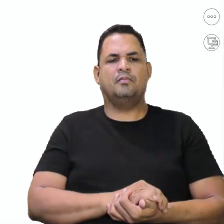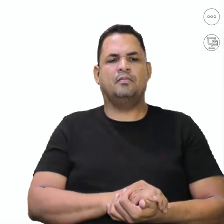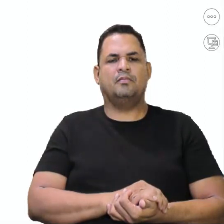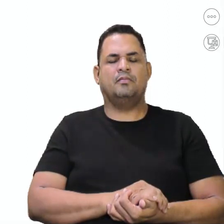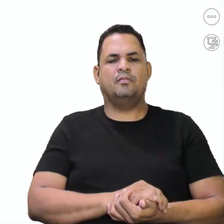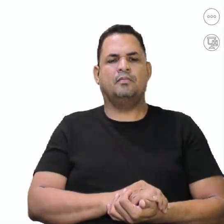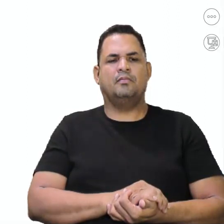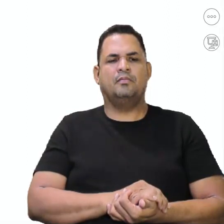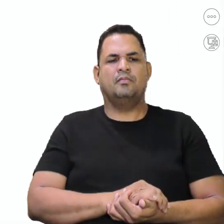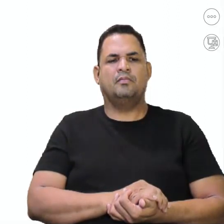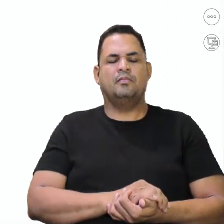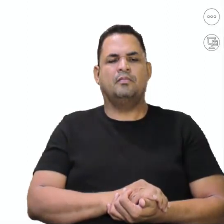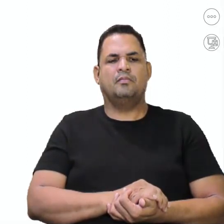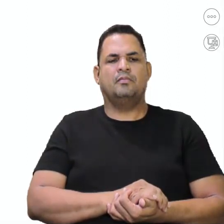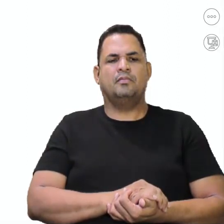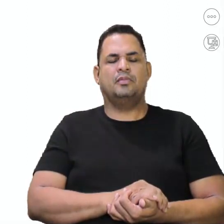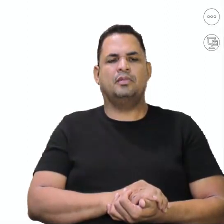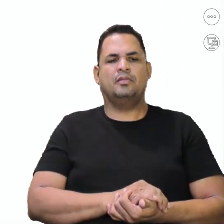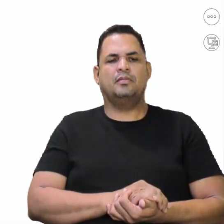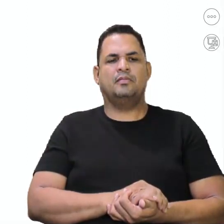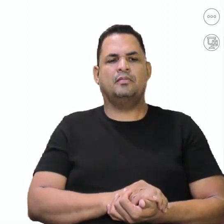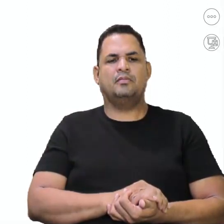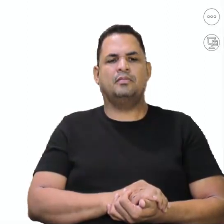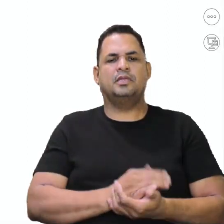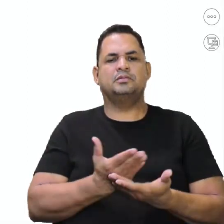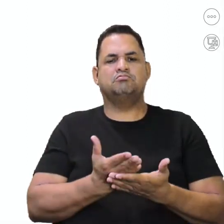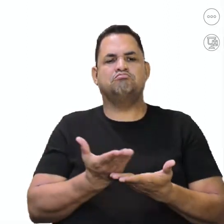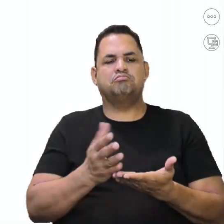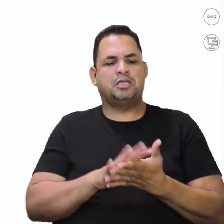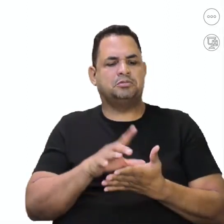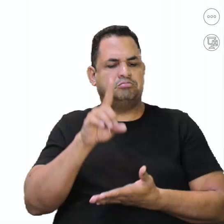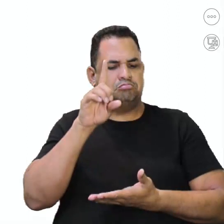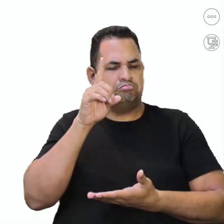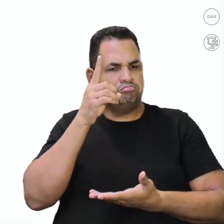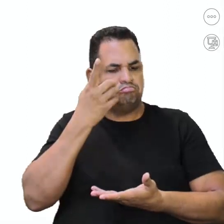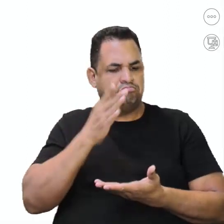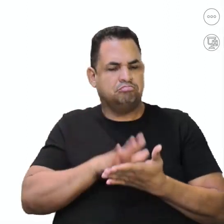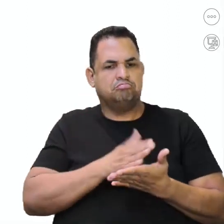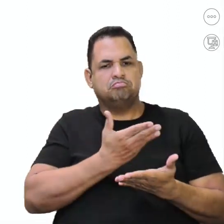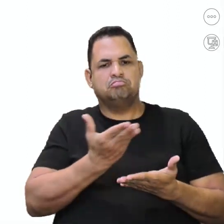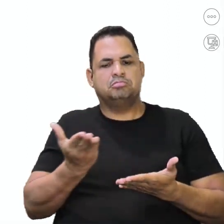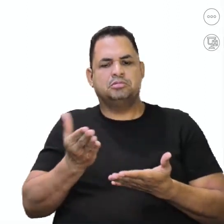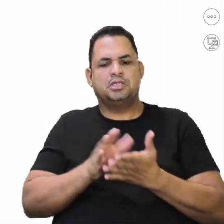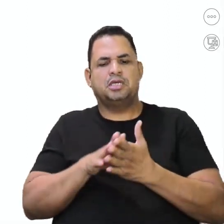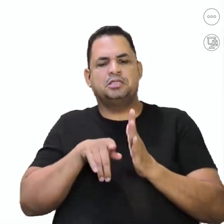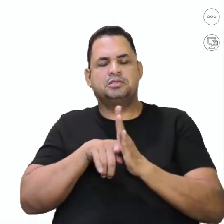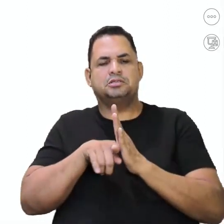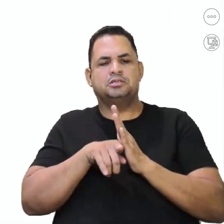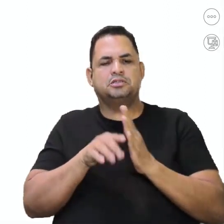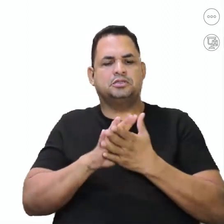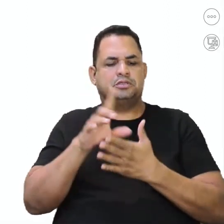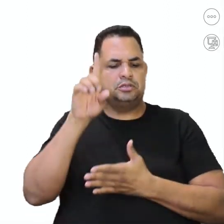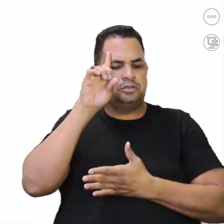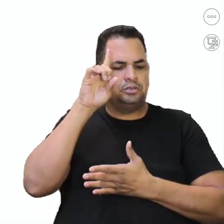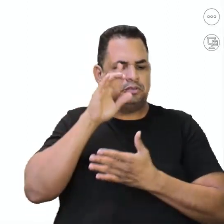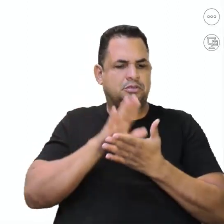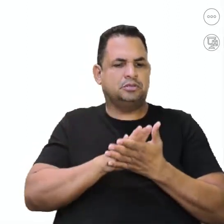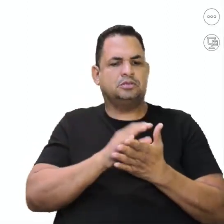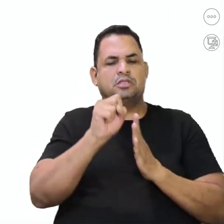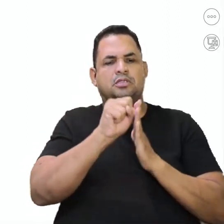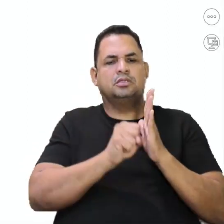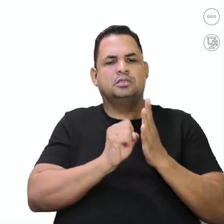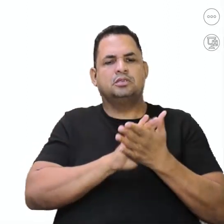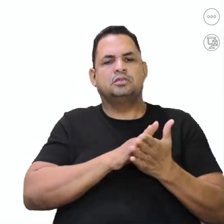by experts. Então, olha aí, ó, presente nas mais recentes pesquisas e artigos de jornais